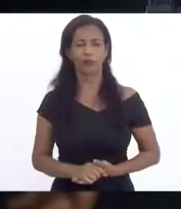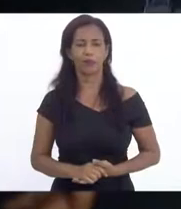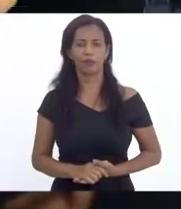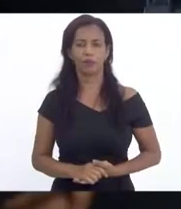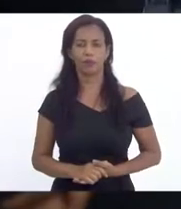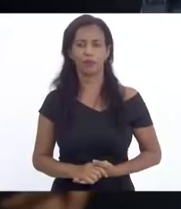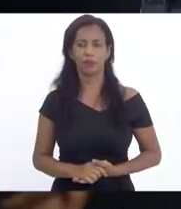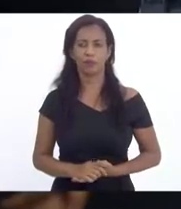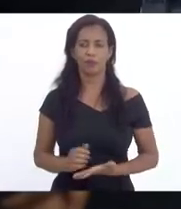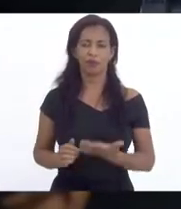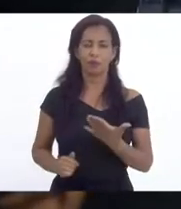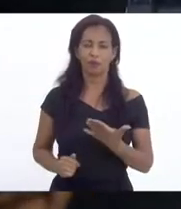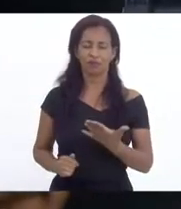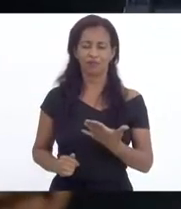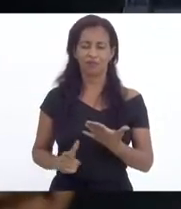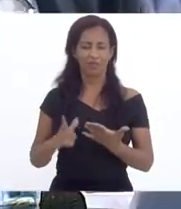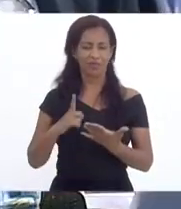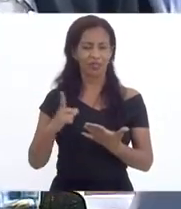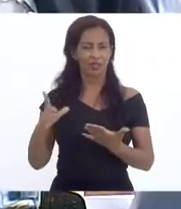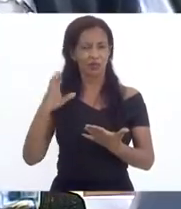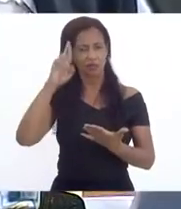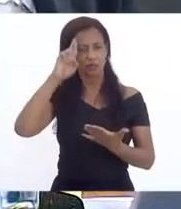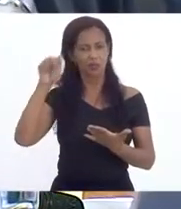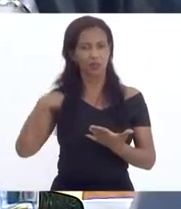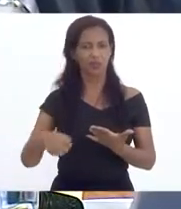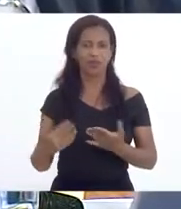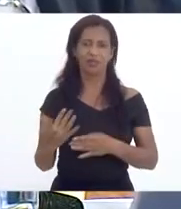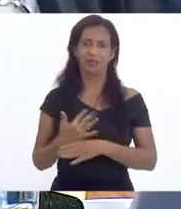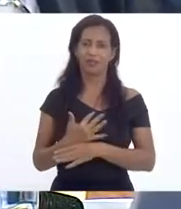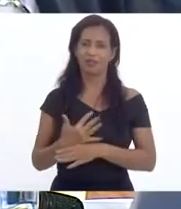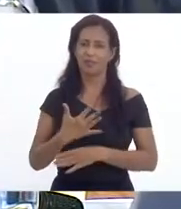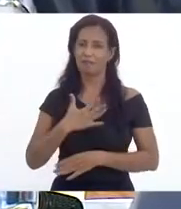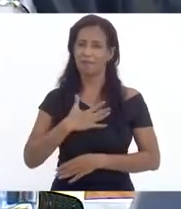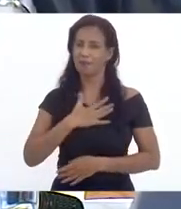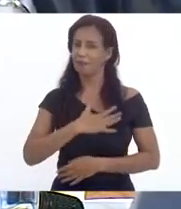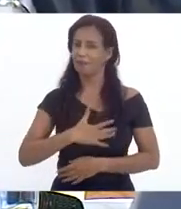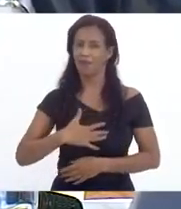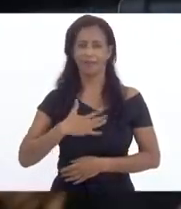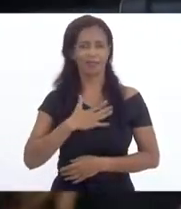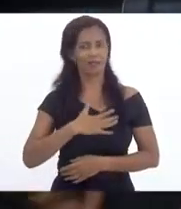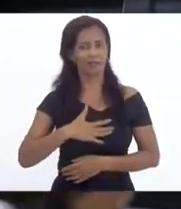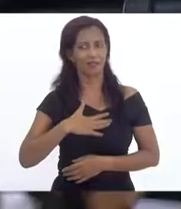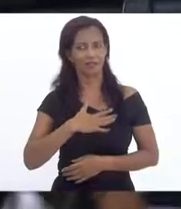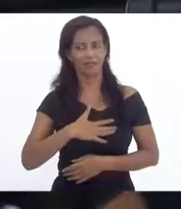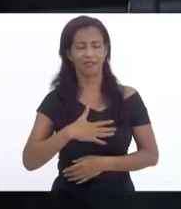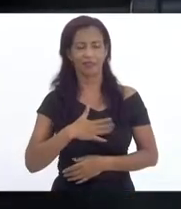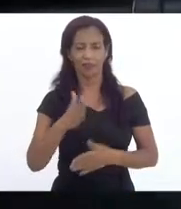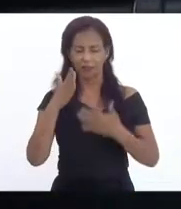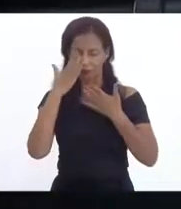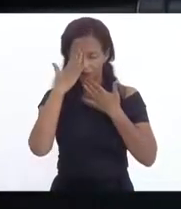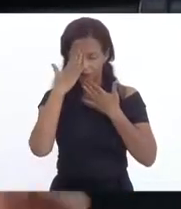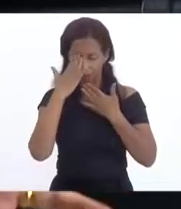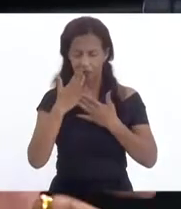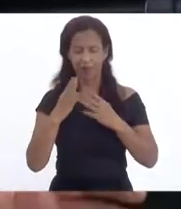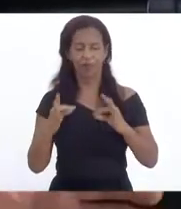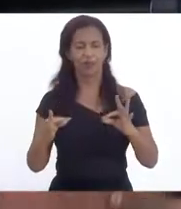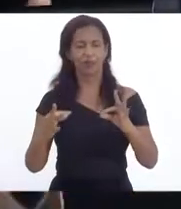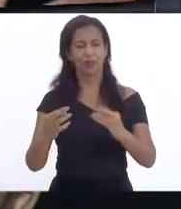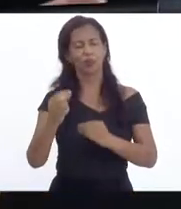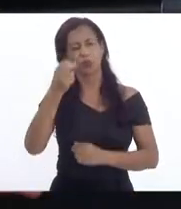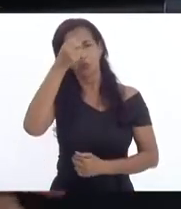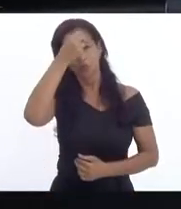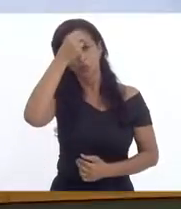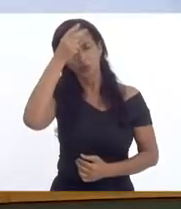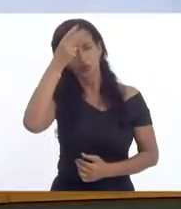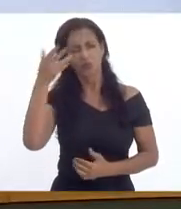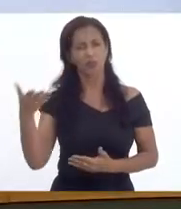Ter o senhor aqui na nossa cidade, para mim é um grande prazer. Obrigado a todos os prefeitos que